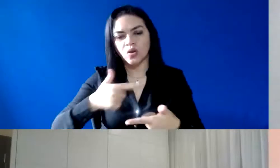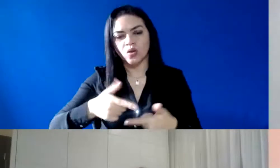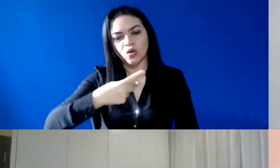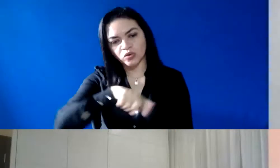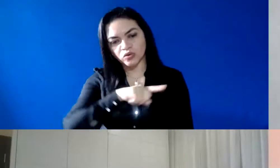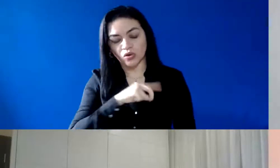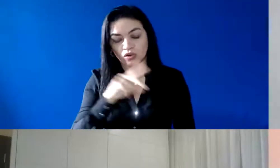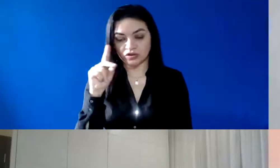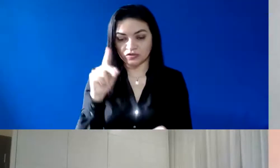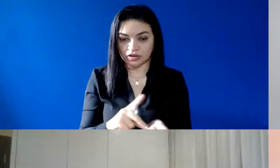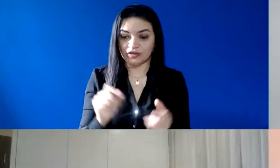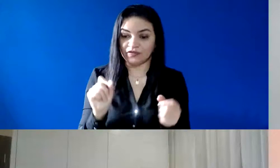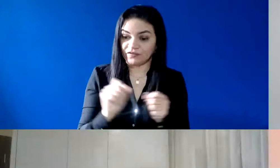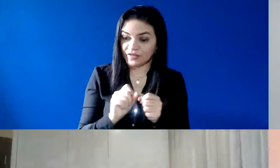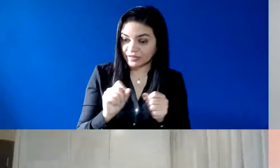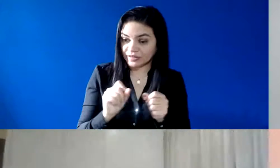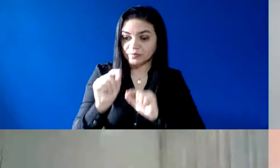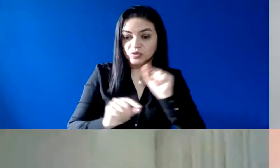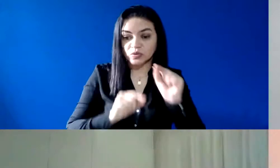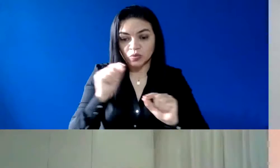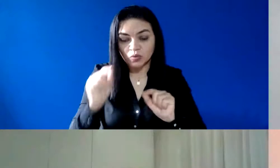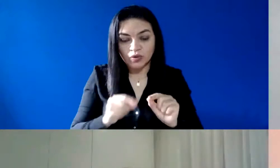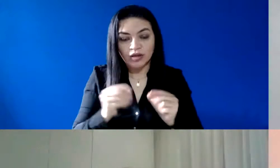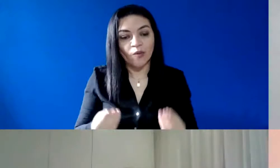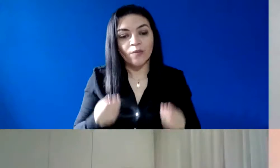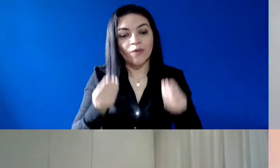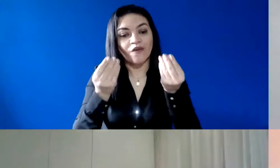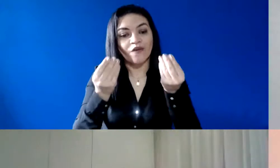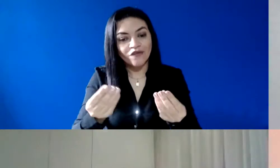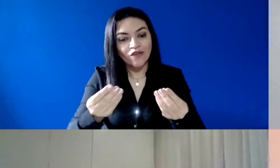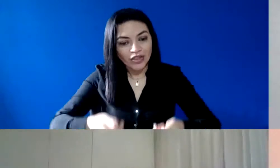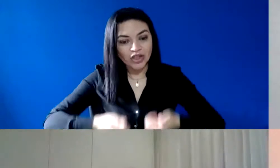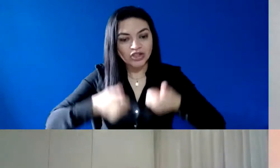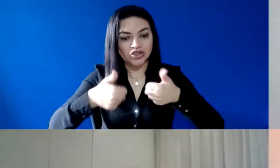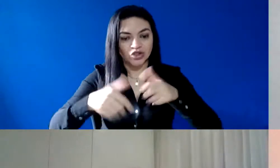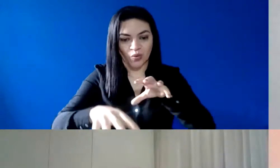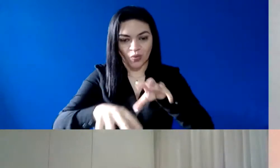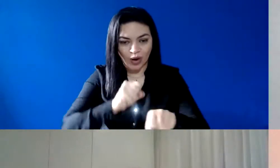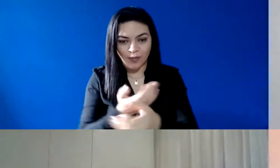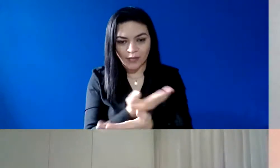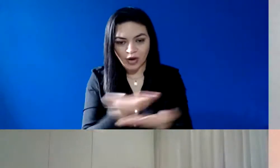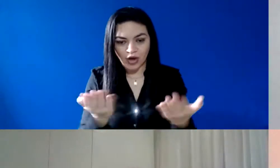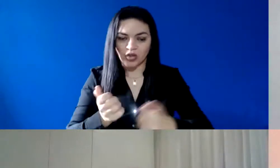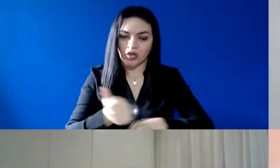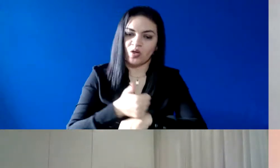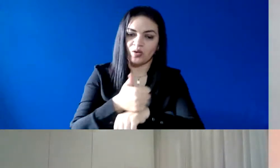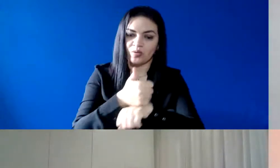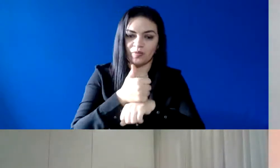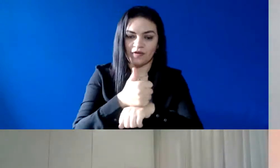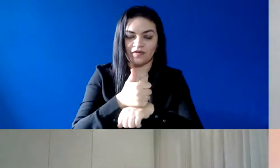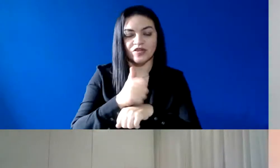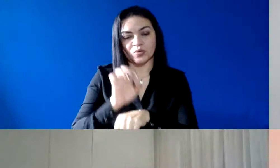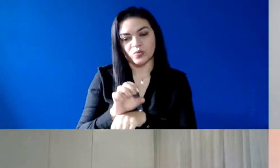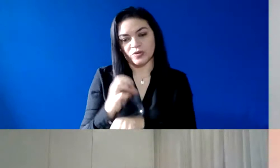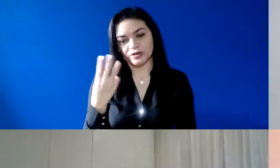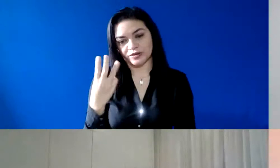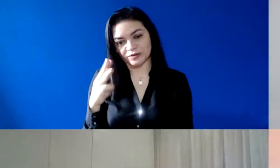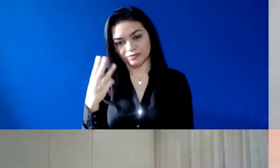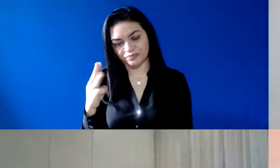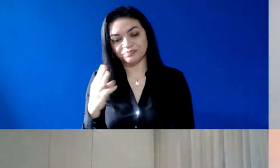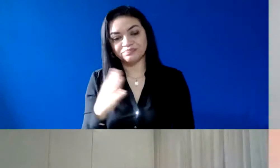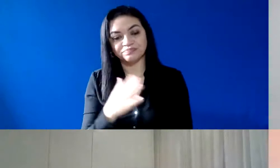fato, faça uma oferta de qualificação para os nossos profissionais do Estado do Maranhão, desde